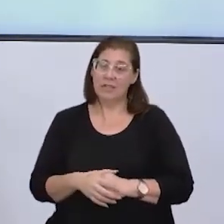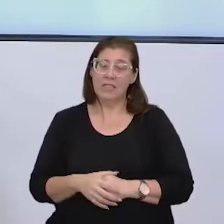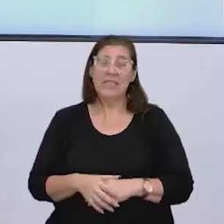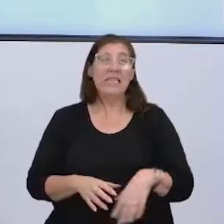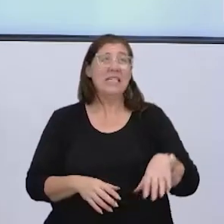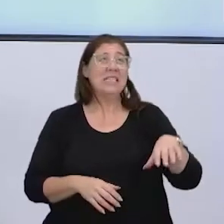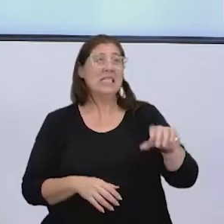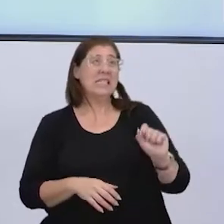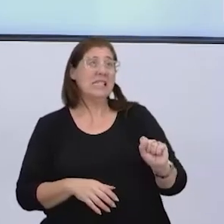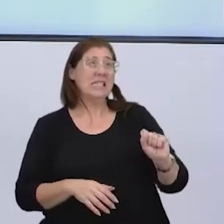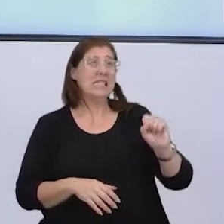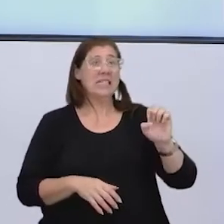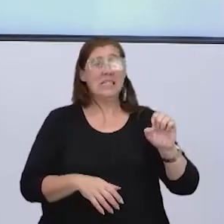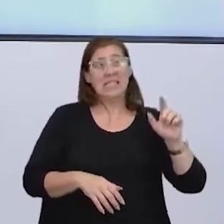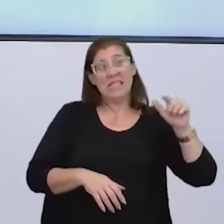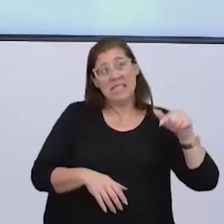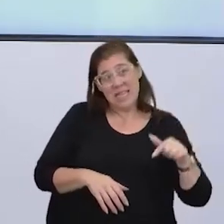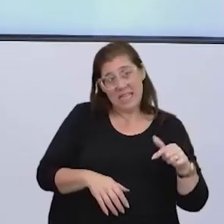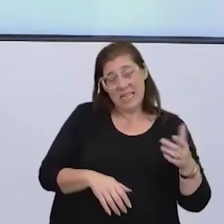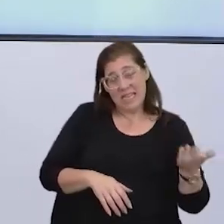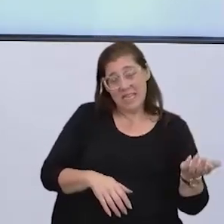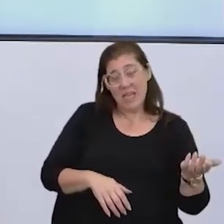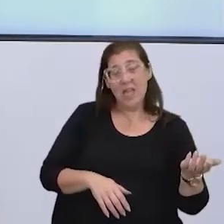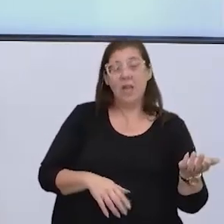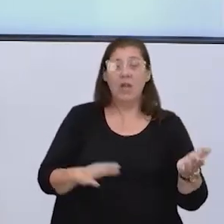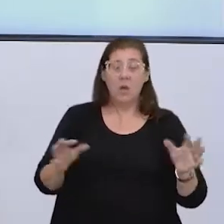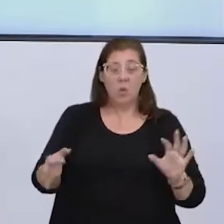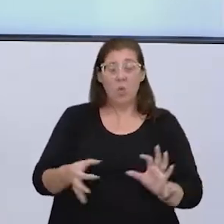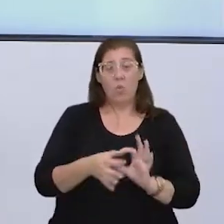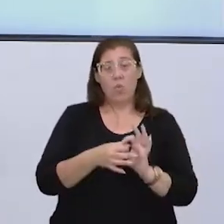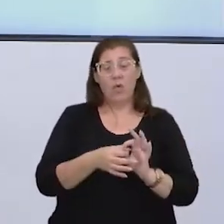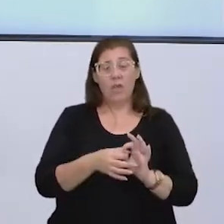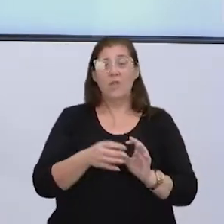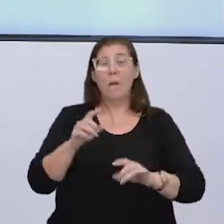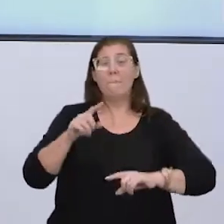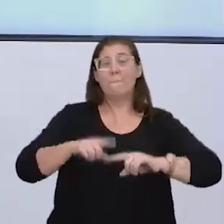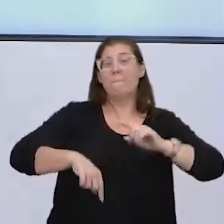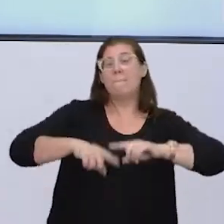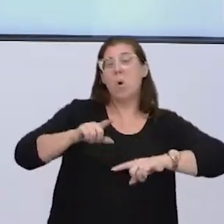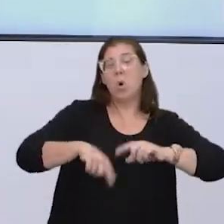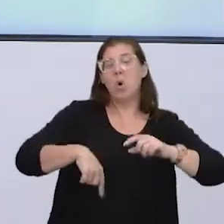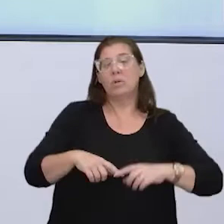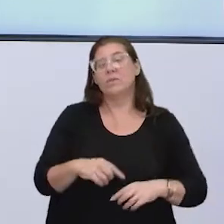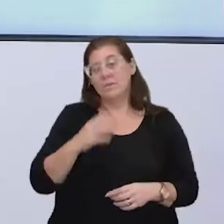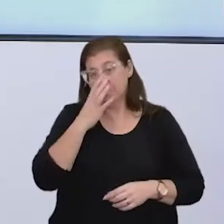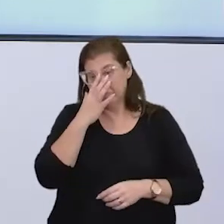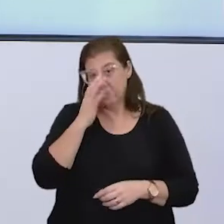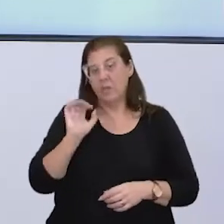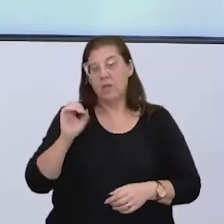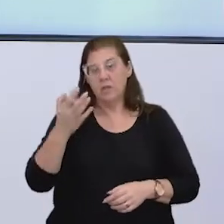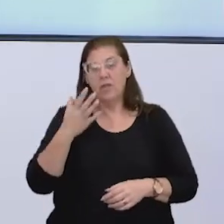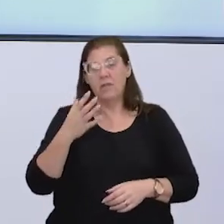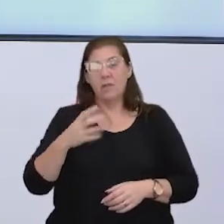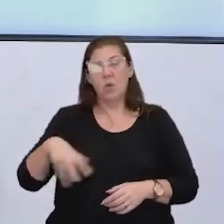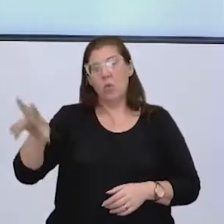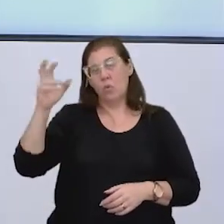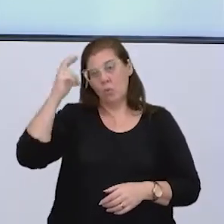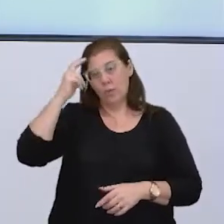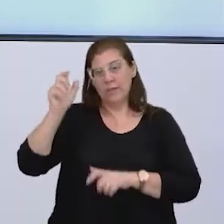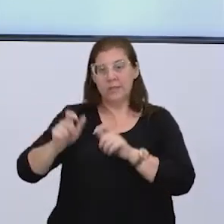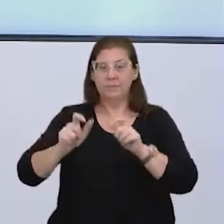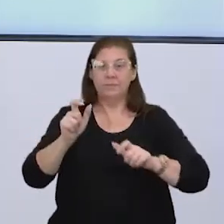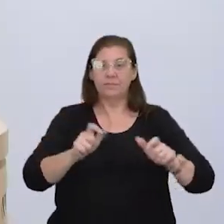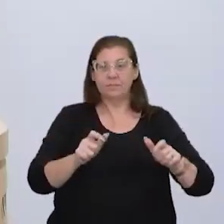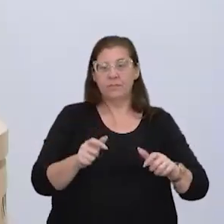ser, essa necessidade de vincular essas necessidades a produtos, né, é algo decorrente da cultura de massa, que vem